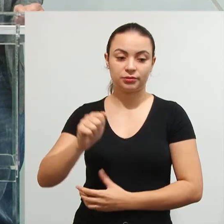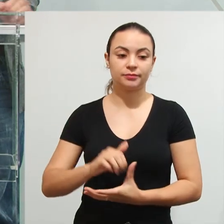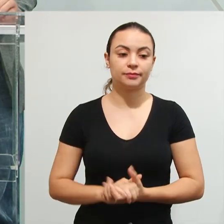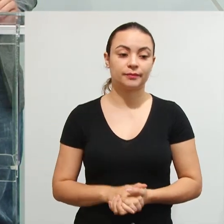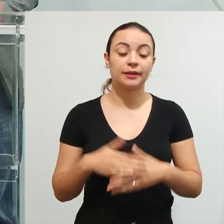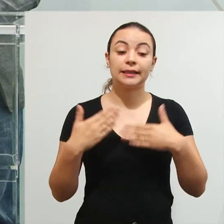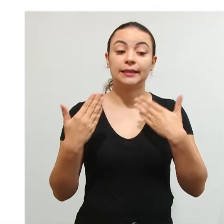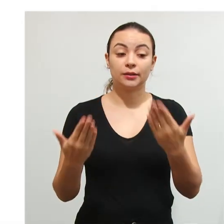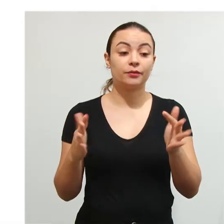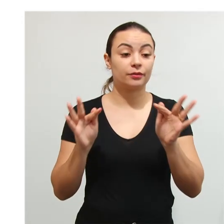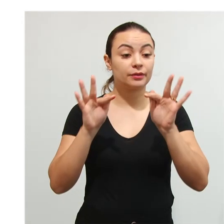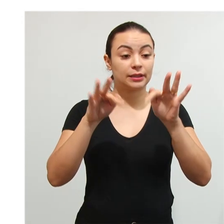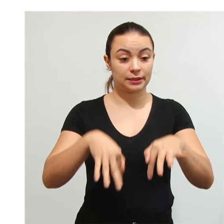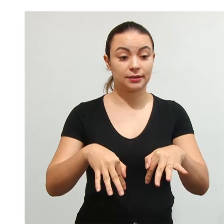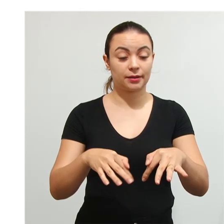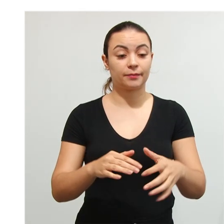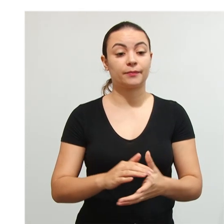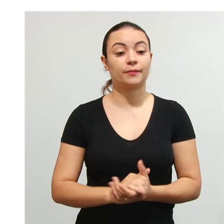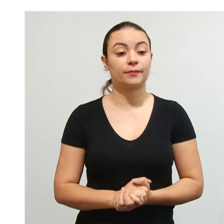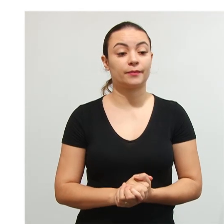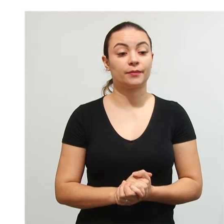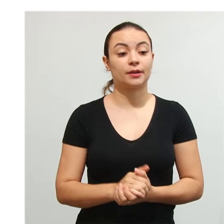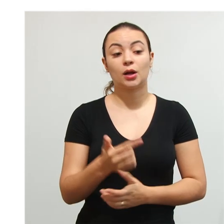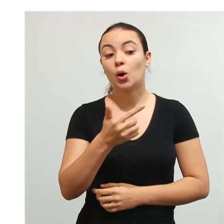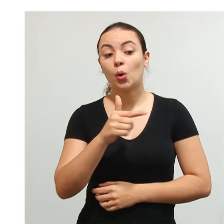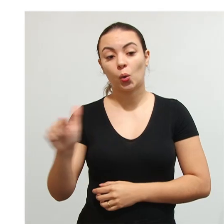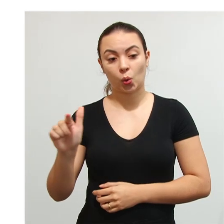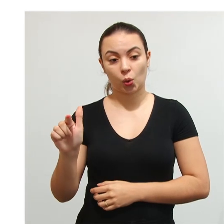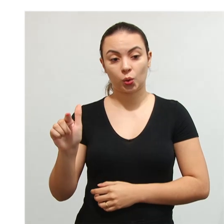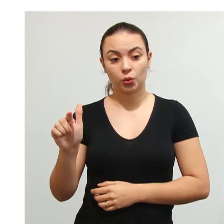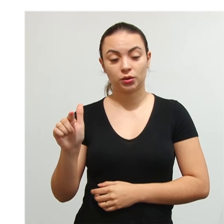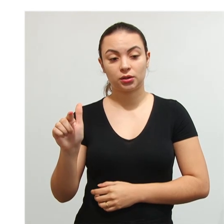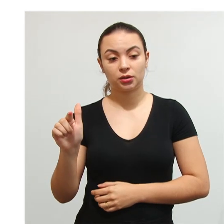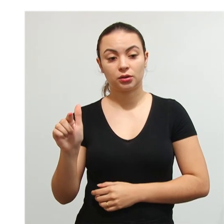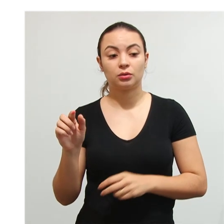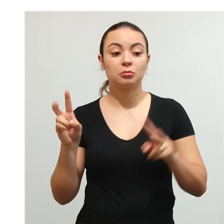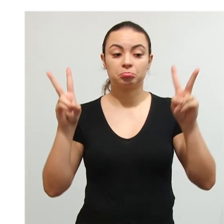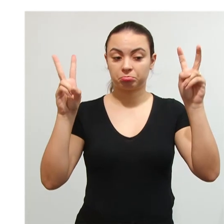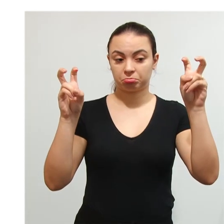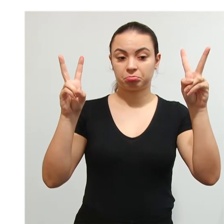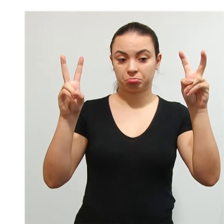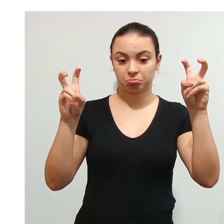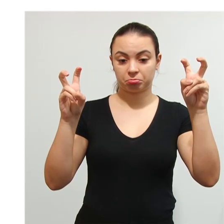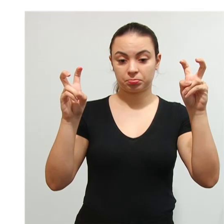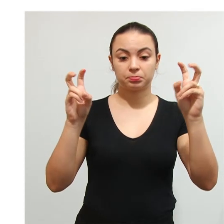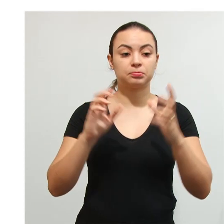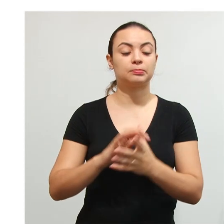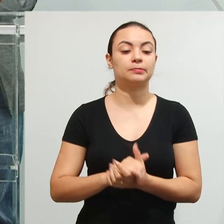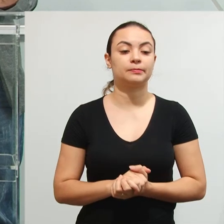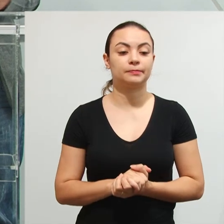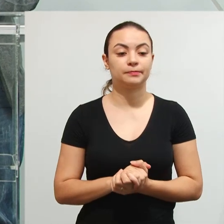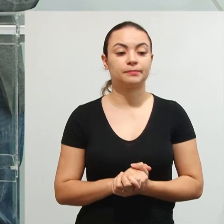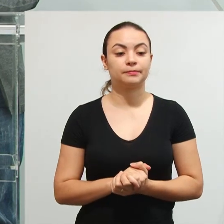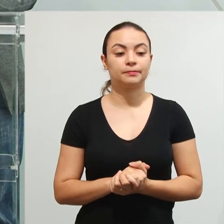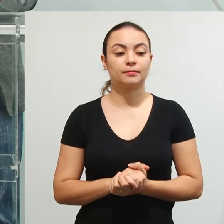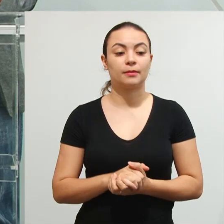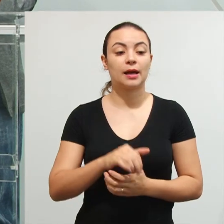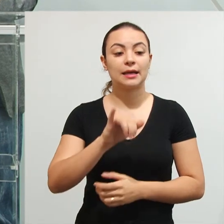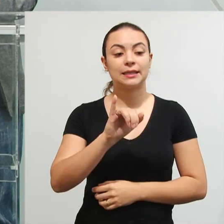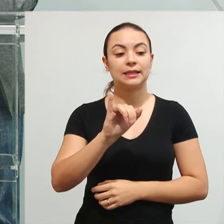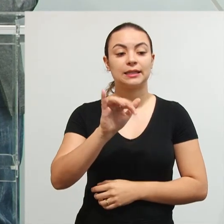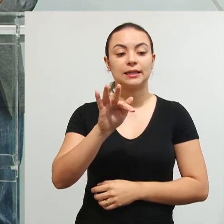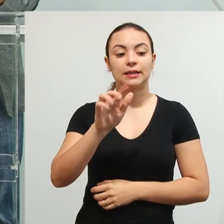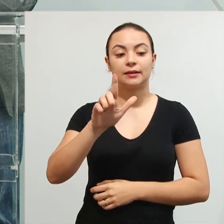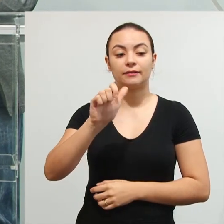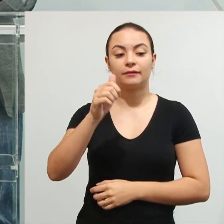para a gente finalizar outra aplicação para esse conceito de taxas É no sentido de inflação por exemplo a inflação é